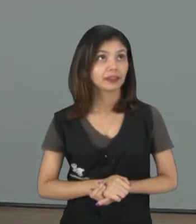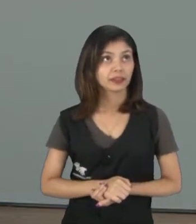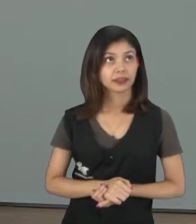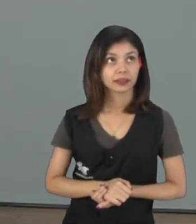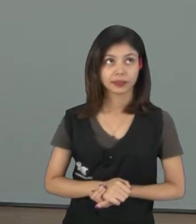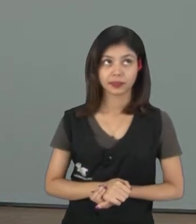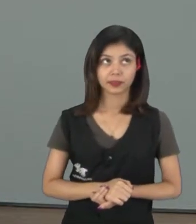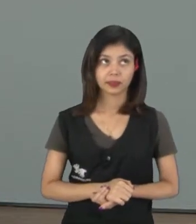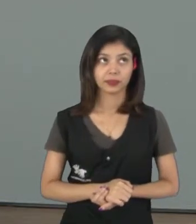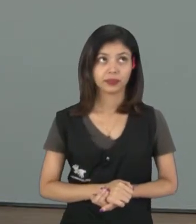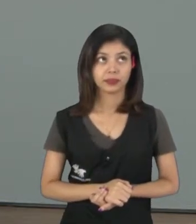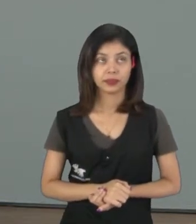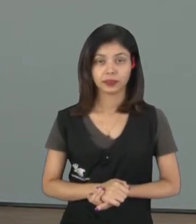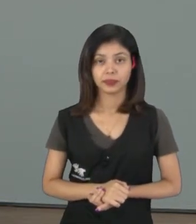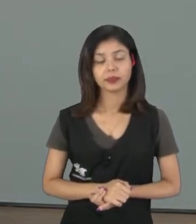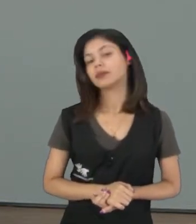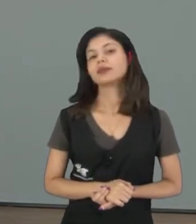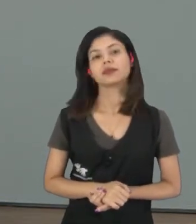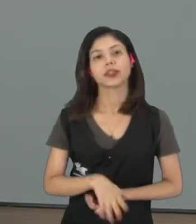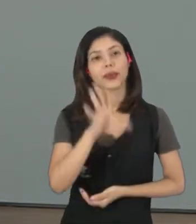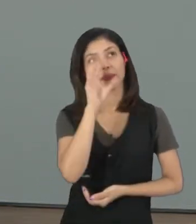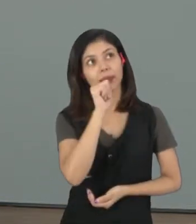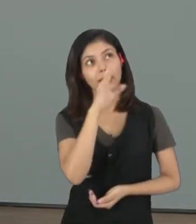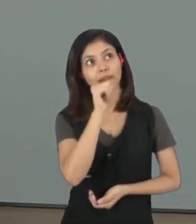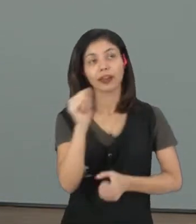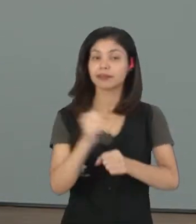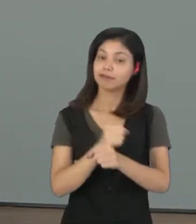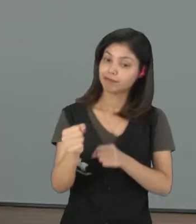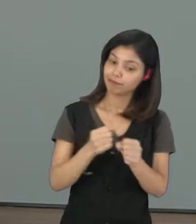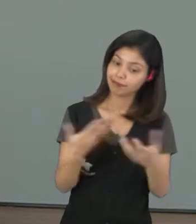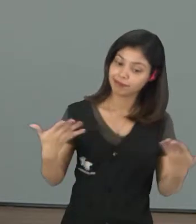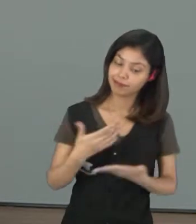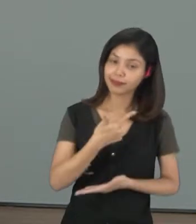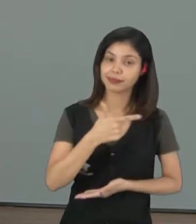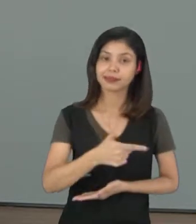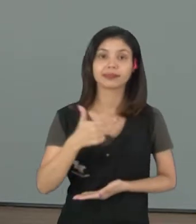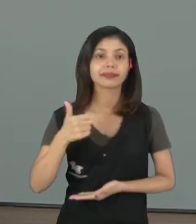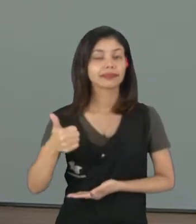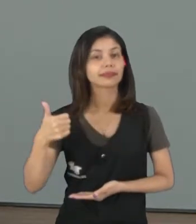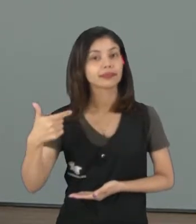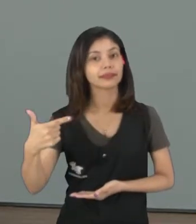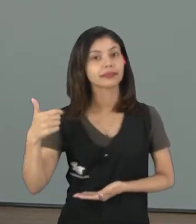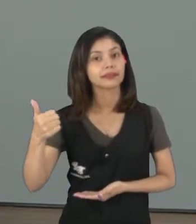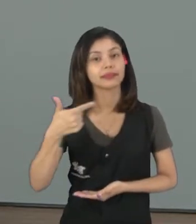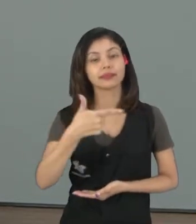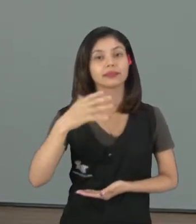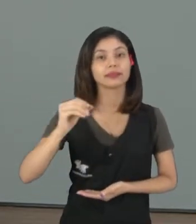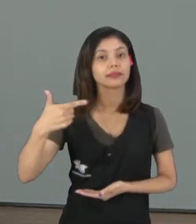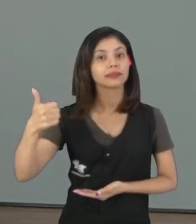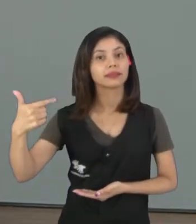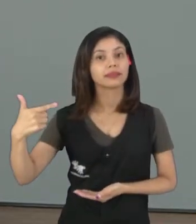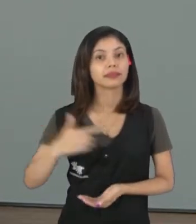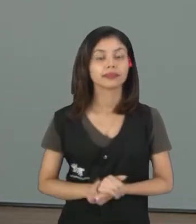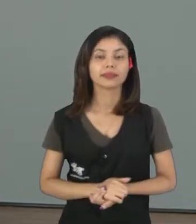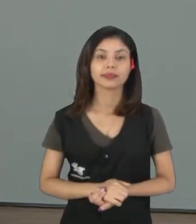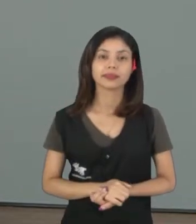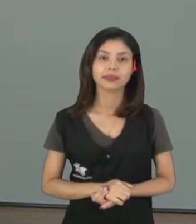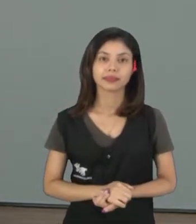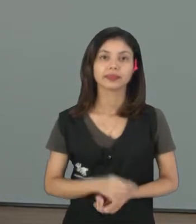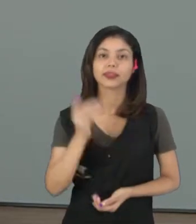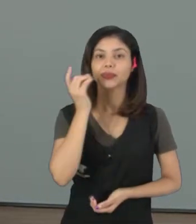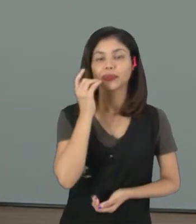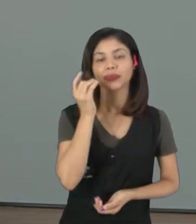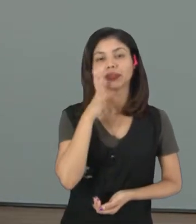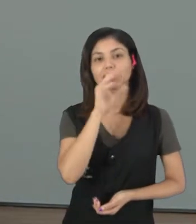cair e em um sábado esse ano Olha meu aniversário esse ano de 2021